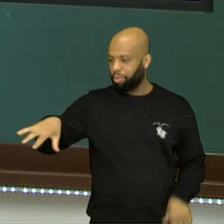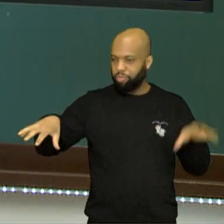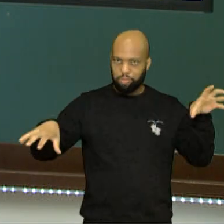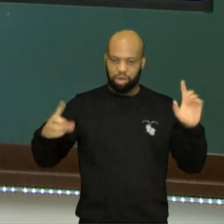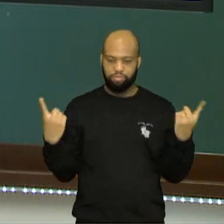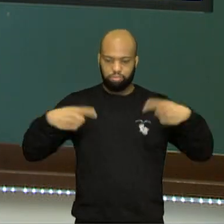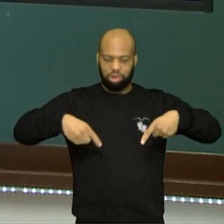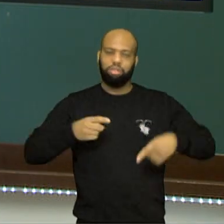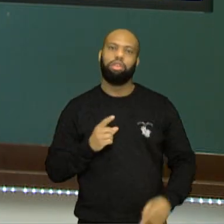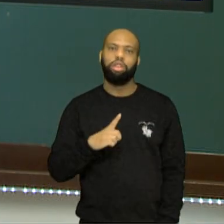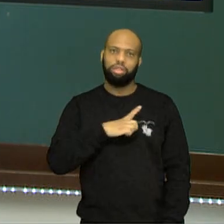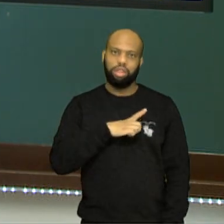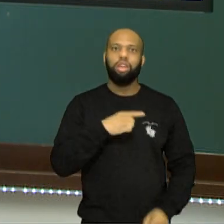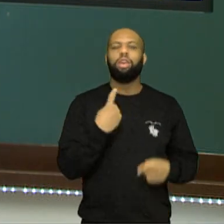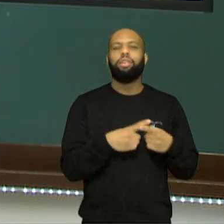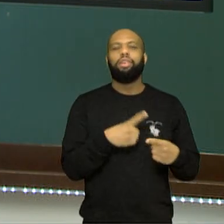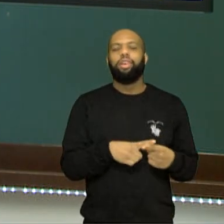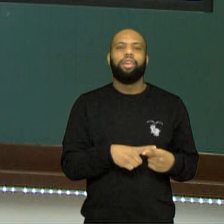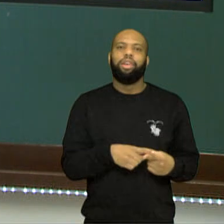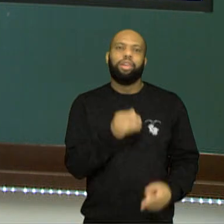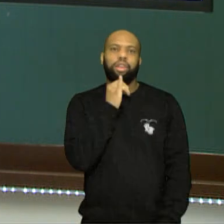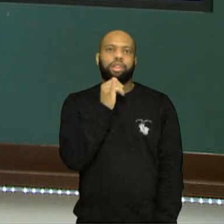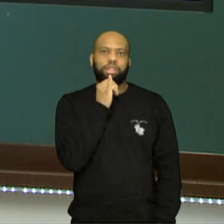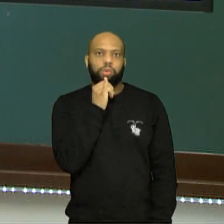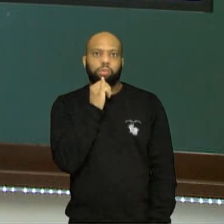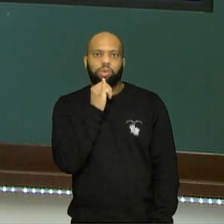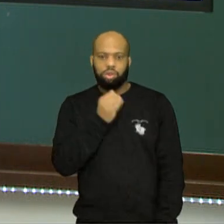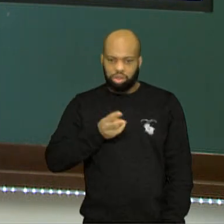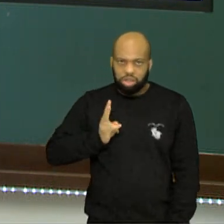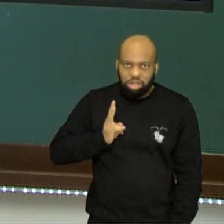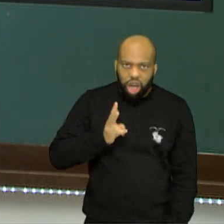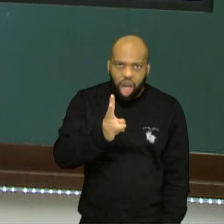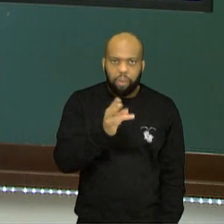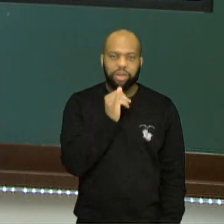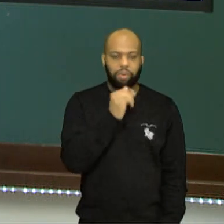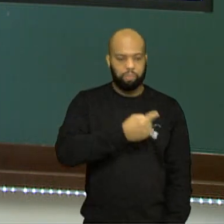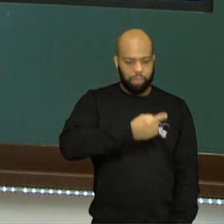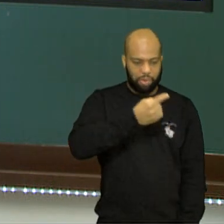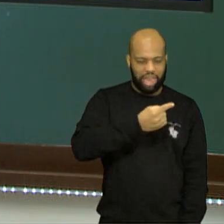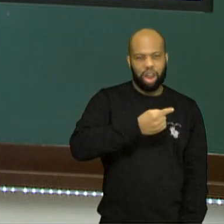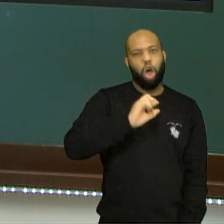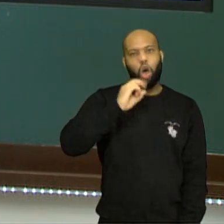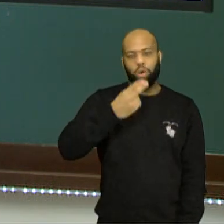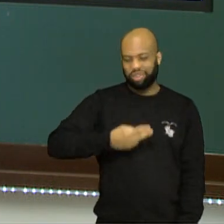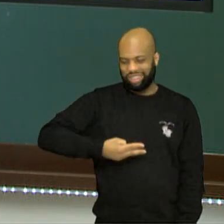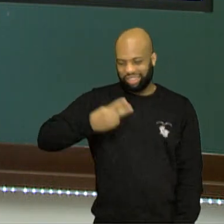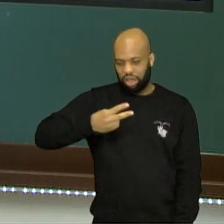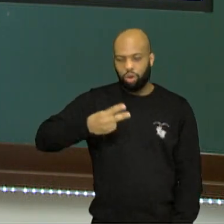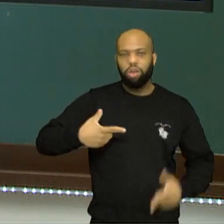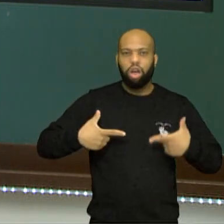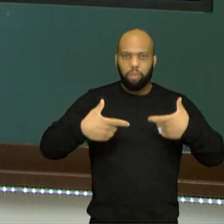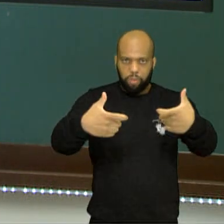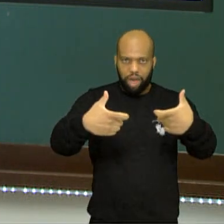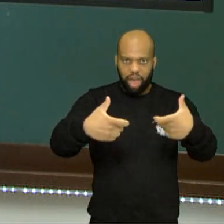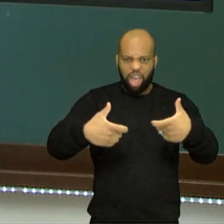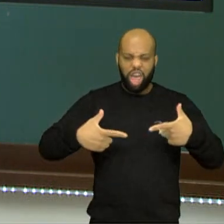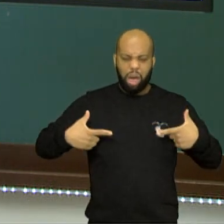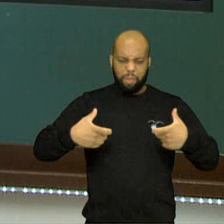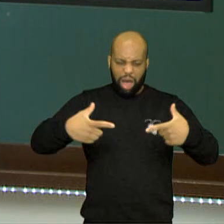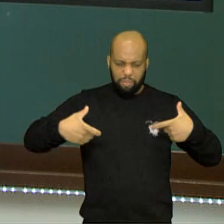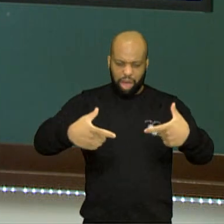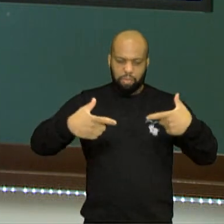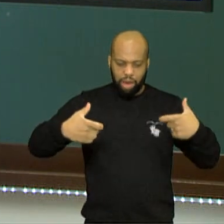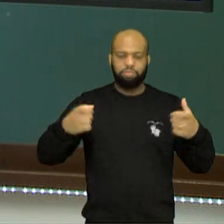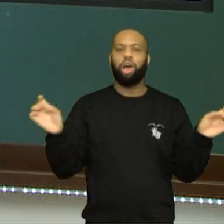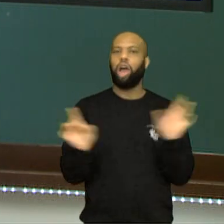batalha, né? Porque já pensou, né, pessoal? Não tem como ser igual foi a Primeira, a Segunda Guerra Mundial, ininterruptas, né? Porque foram 100